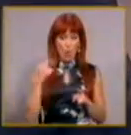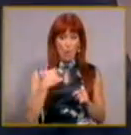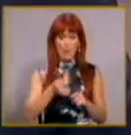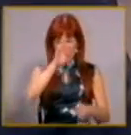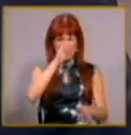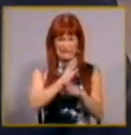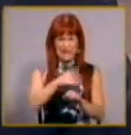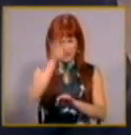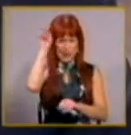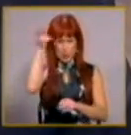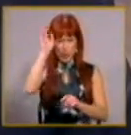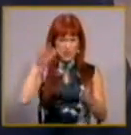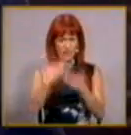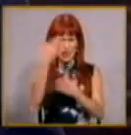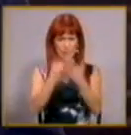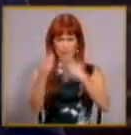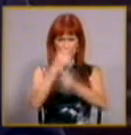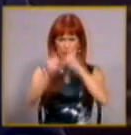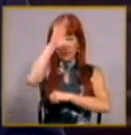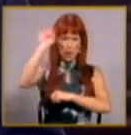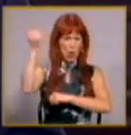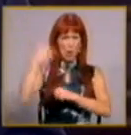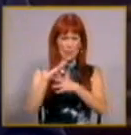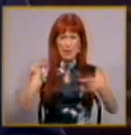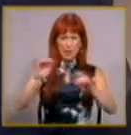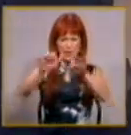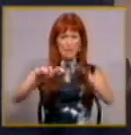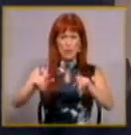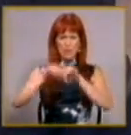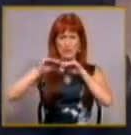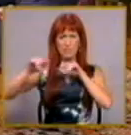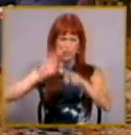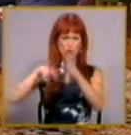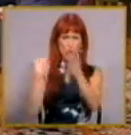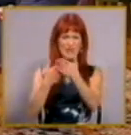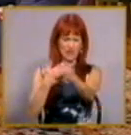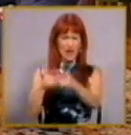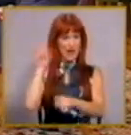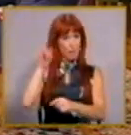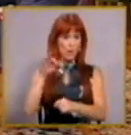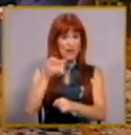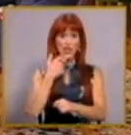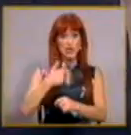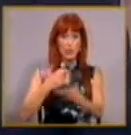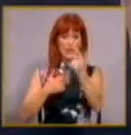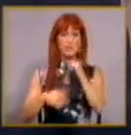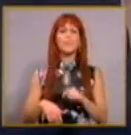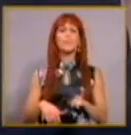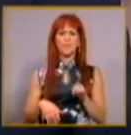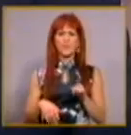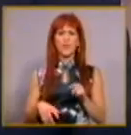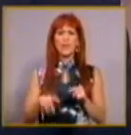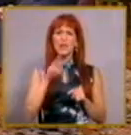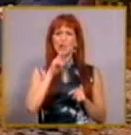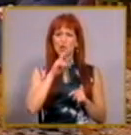determinação e a mesma coragem de apresentar uma moção de censura se não houvesse uma maioria parlamentar estável que a chumbasse? Era importante que o Partido Socialista respondesse a isso. Posso